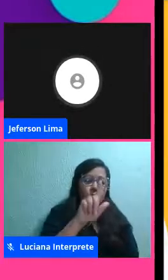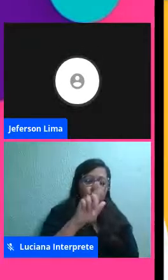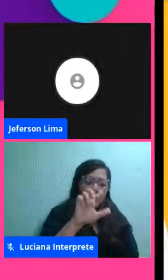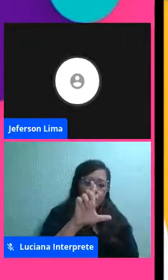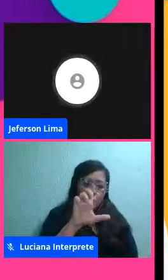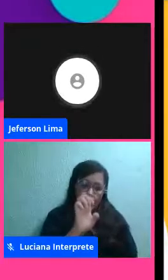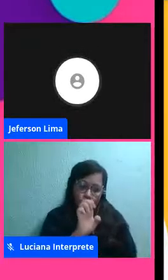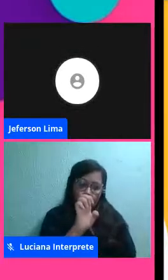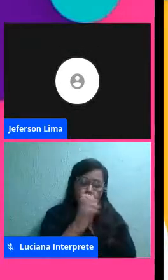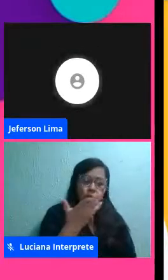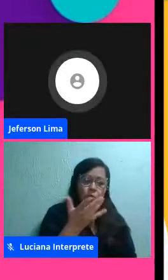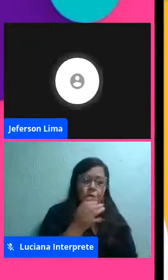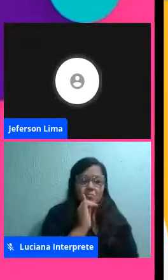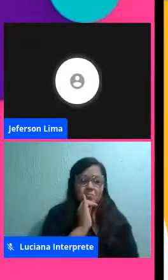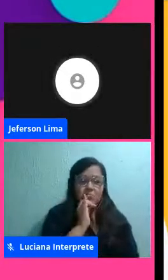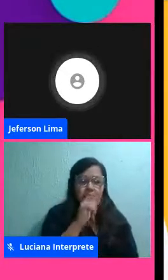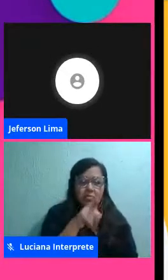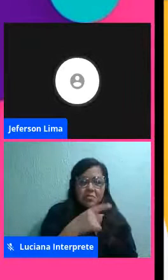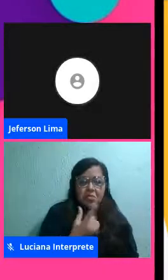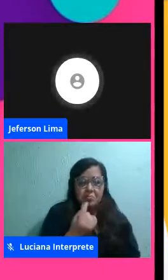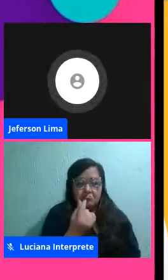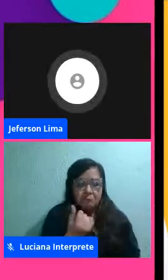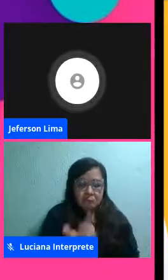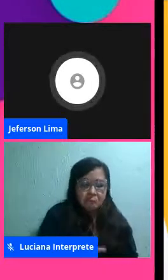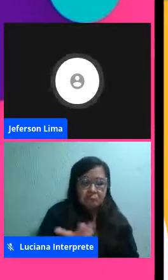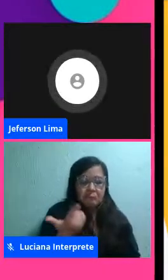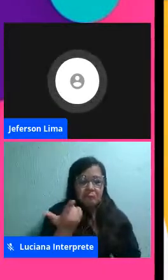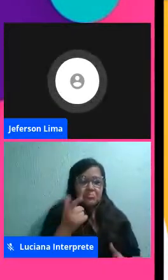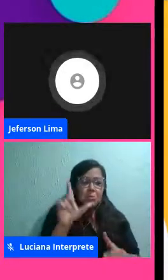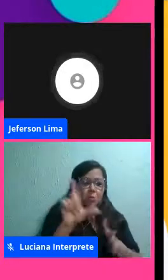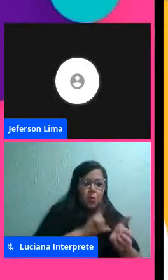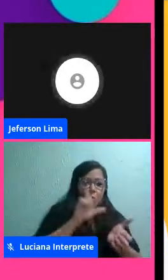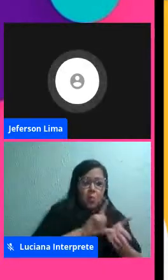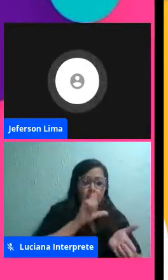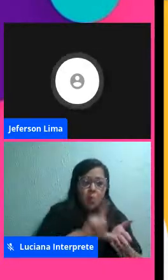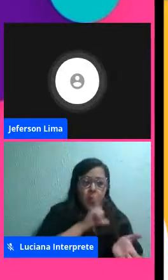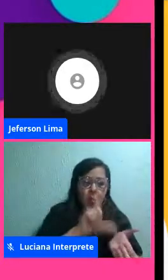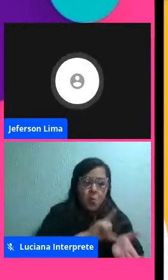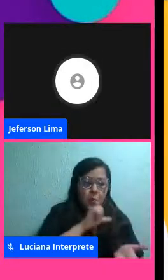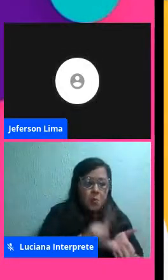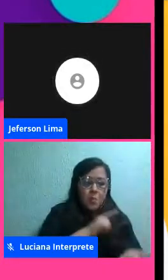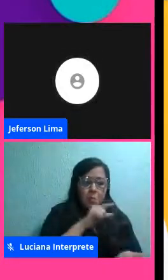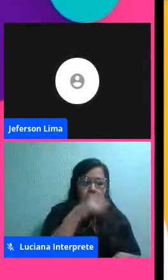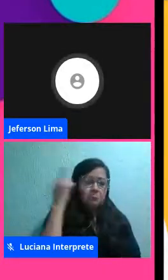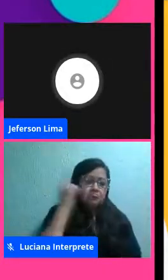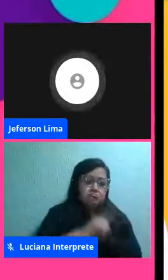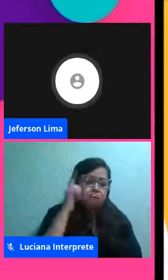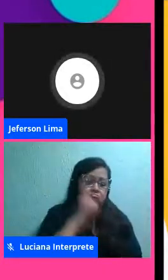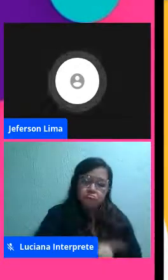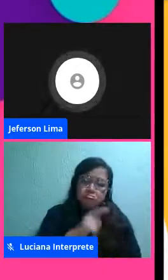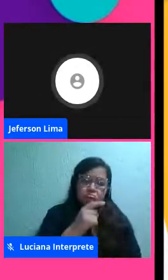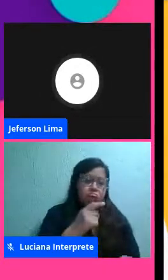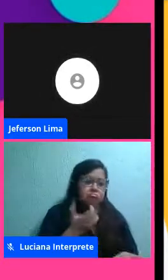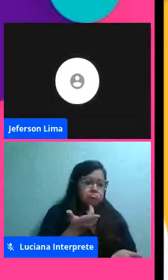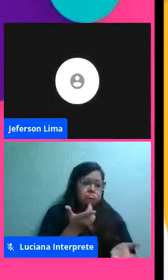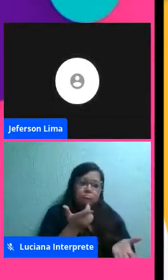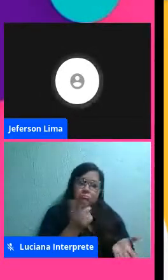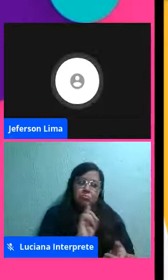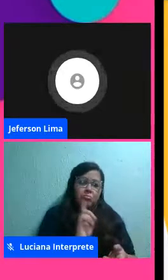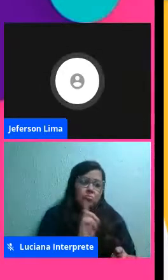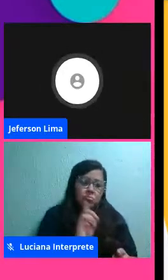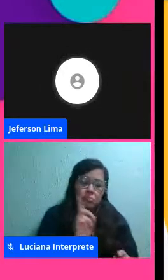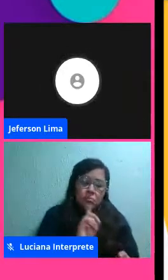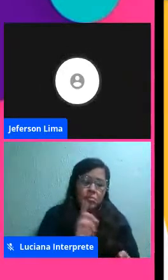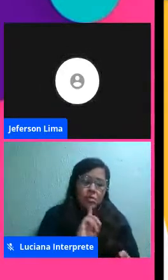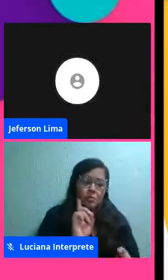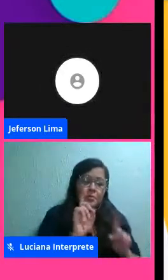mil dólares por mês, 10 mil dólares por mês, vocês sempre criem ele primeiro no Firebase e depois pelo Google Cloud. Por que que